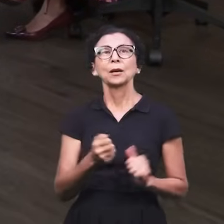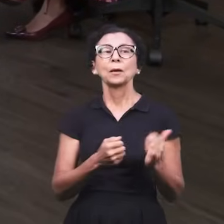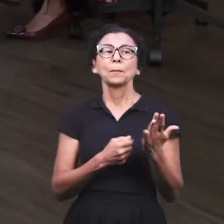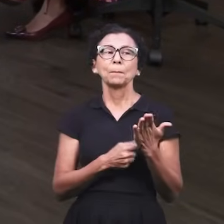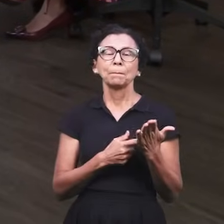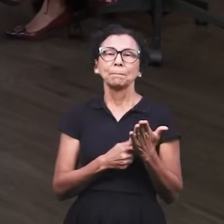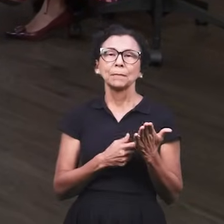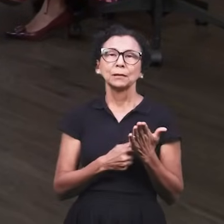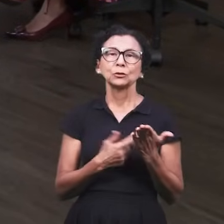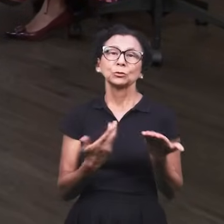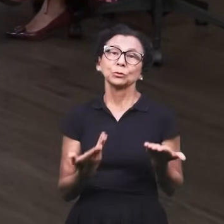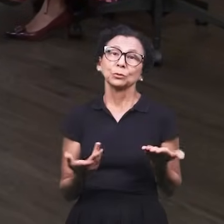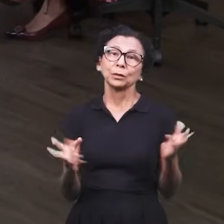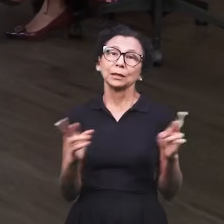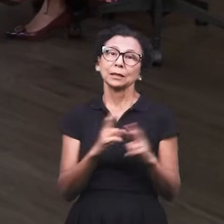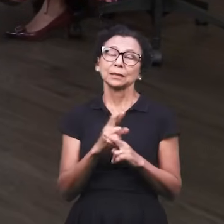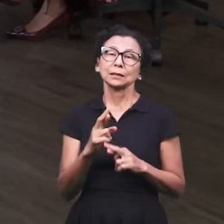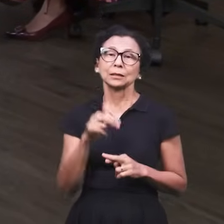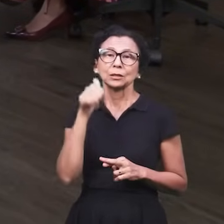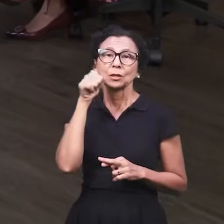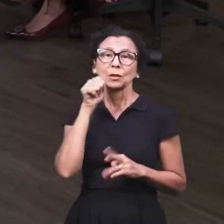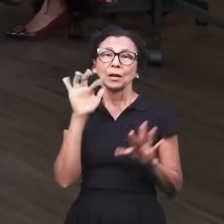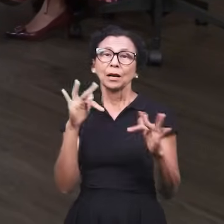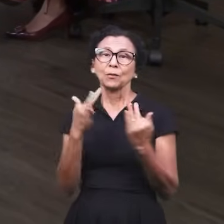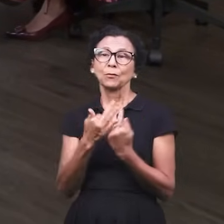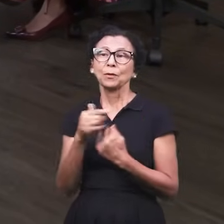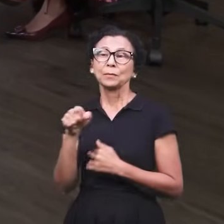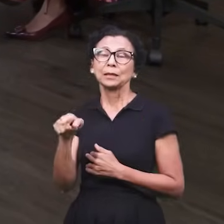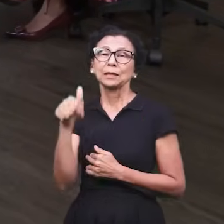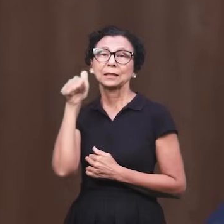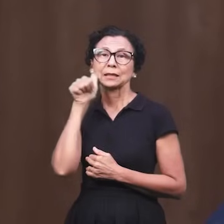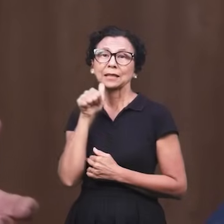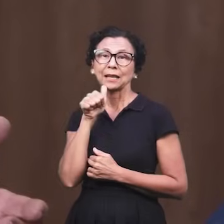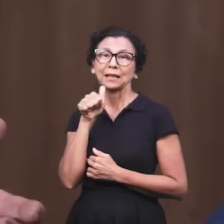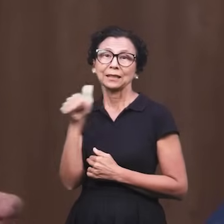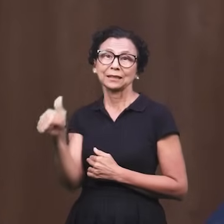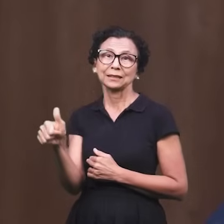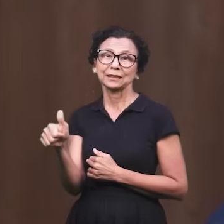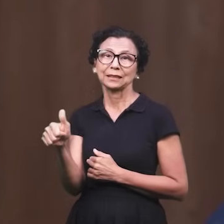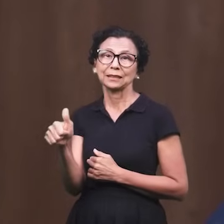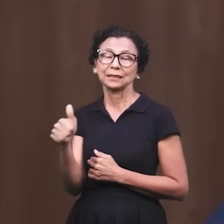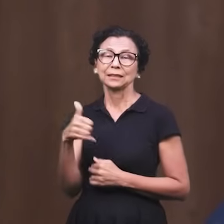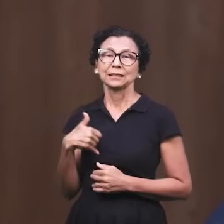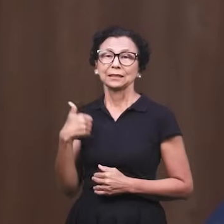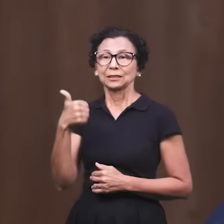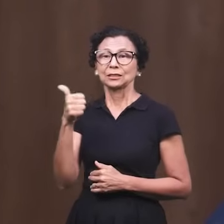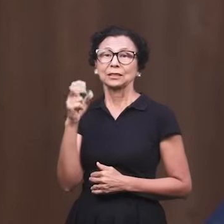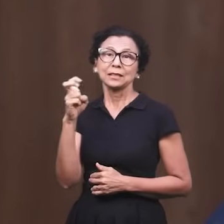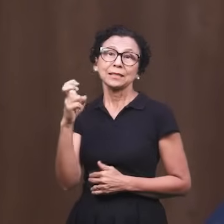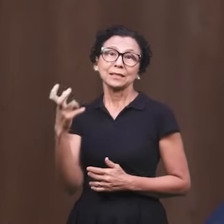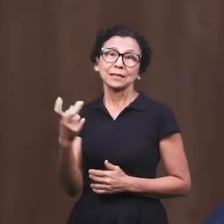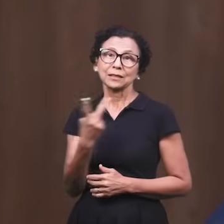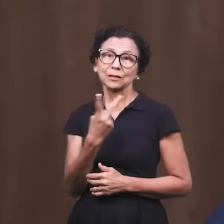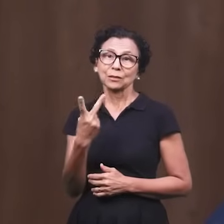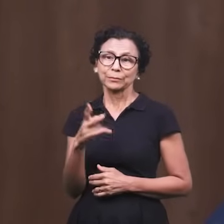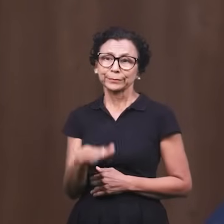ajudou com alguma oposição que eu encontrei da família dela, que ela tinha 15 anos, e a família, 2 crianças, né? E tudo.